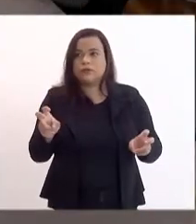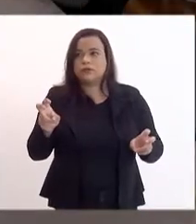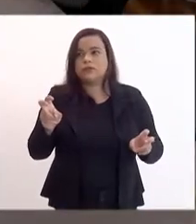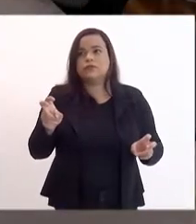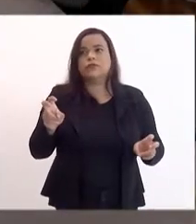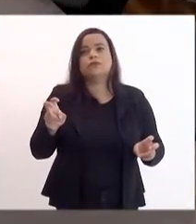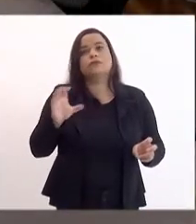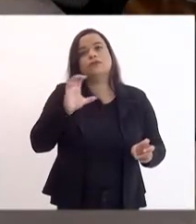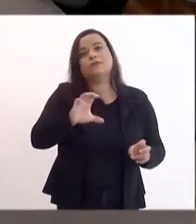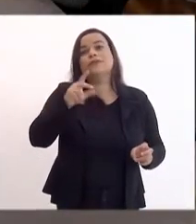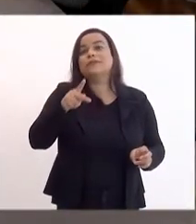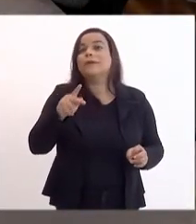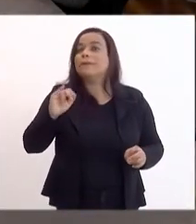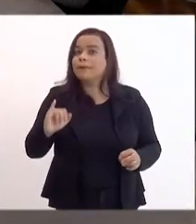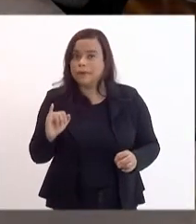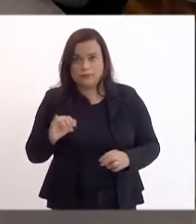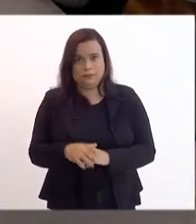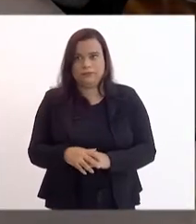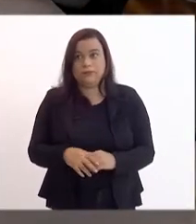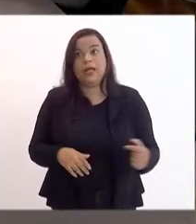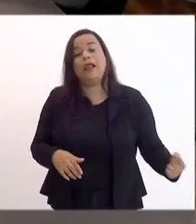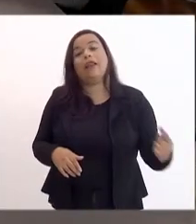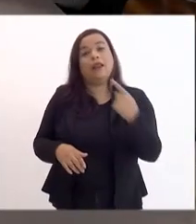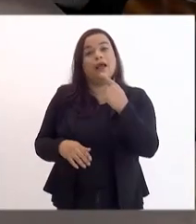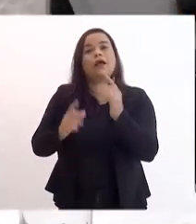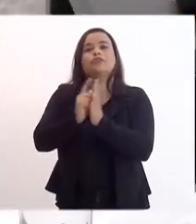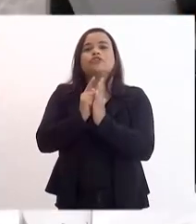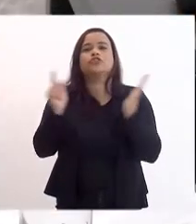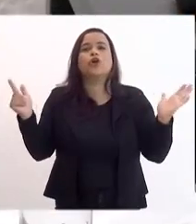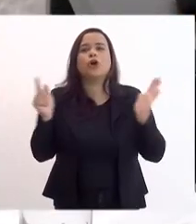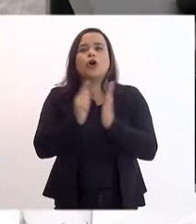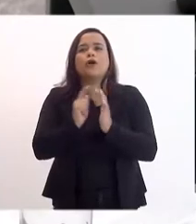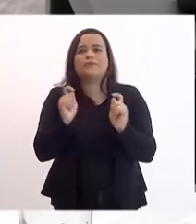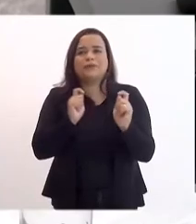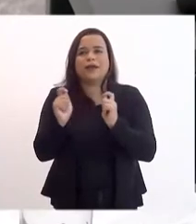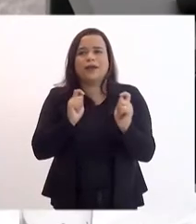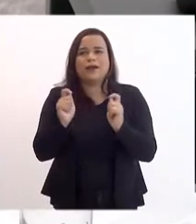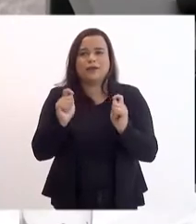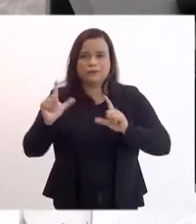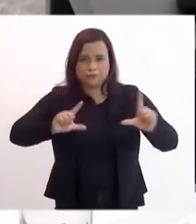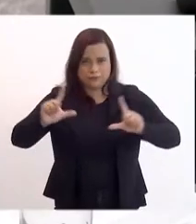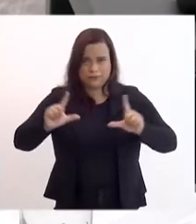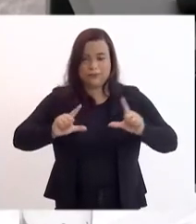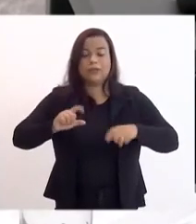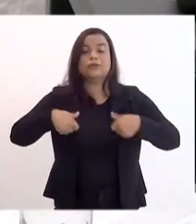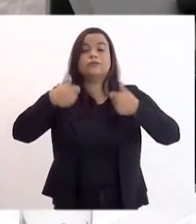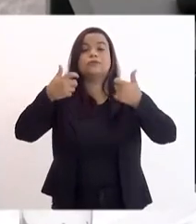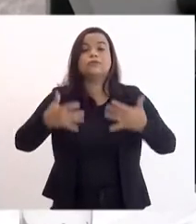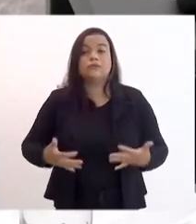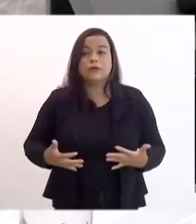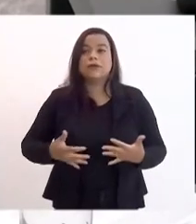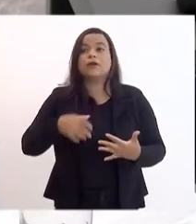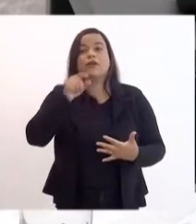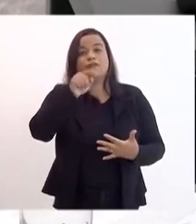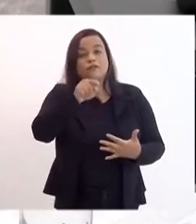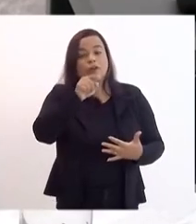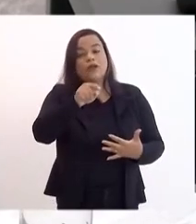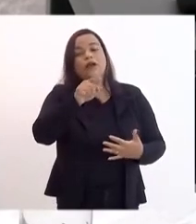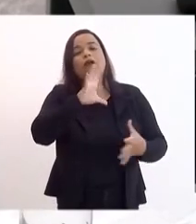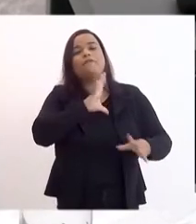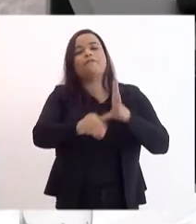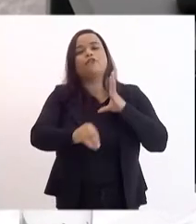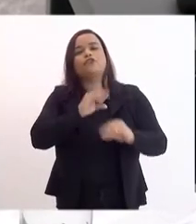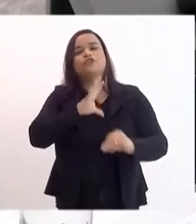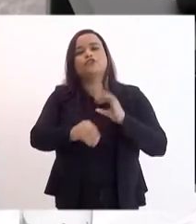hoje vai falar que Vossa Excelência está fugindo da discussão e criando burocracia para mandar para mais uma instância do